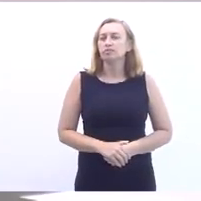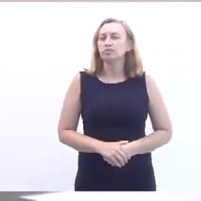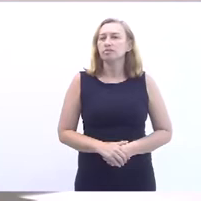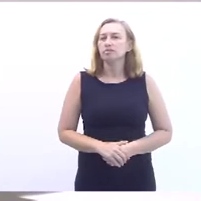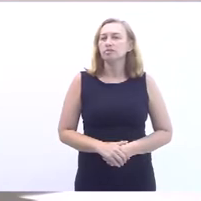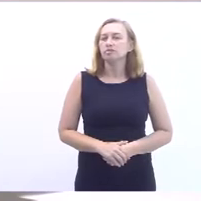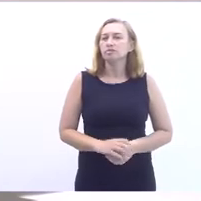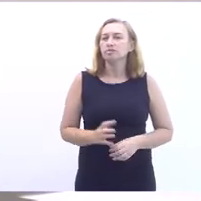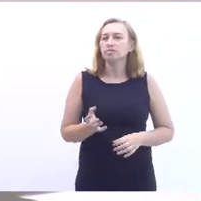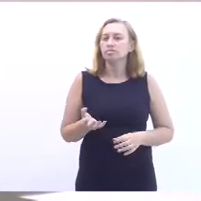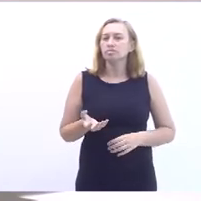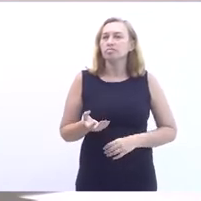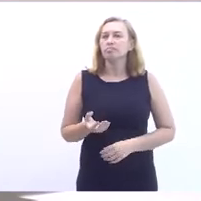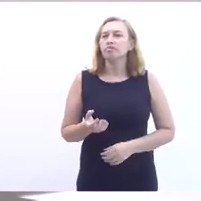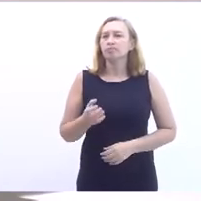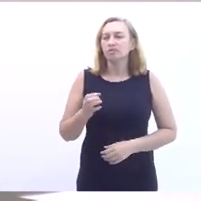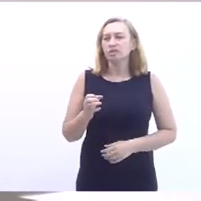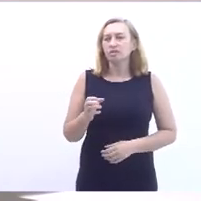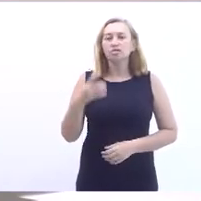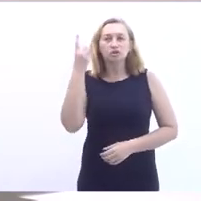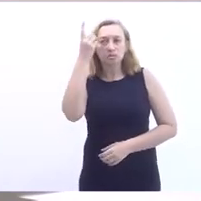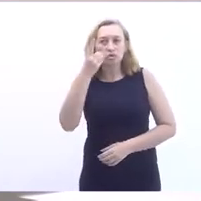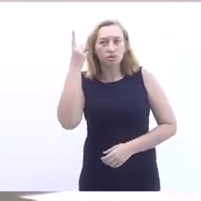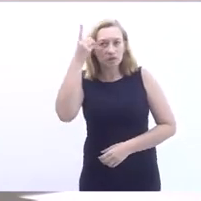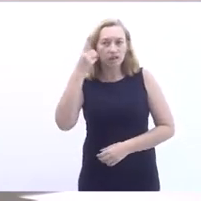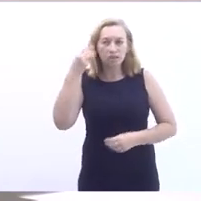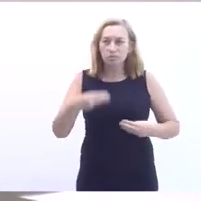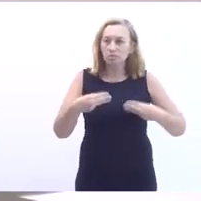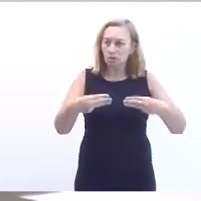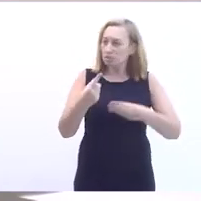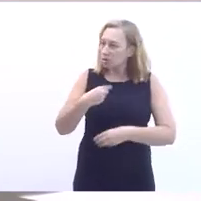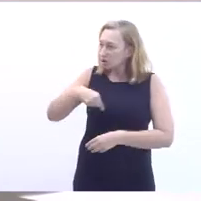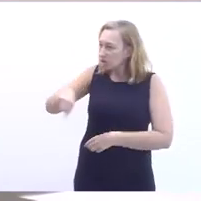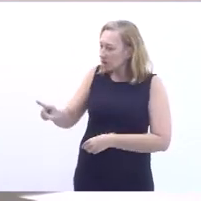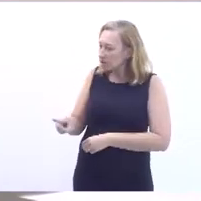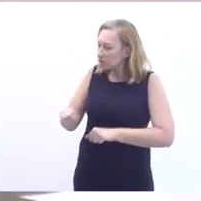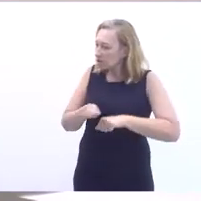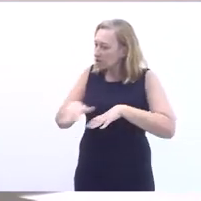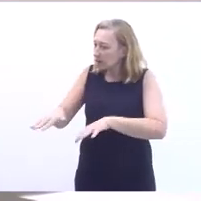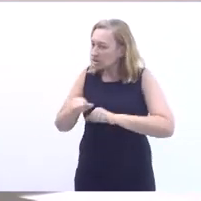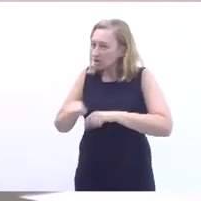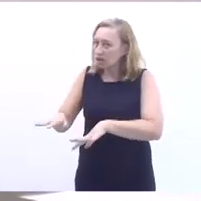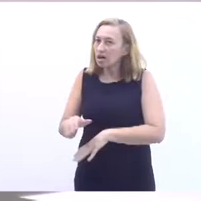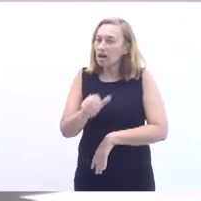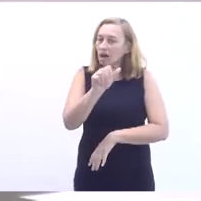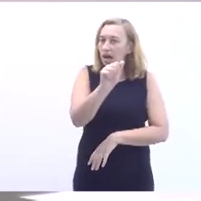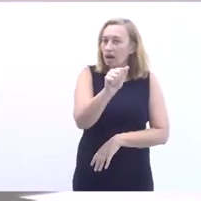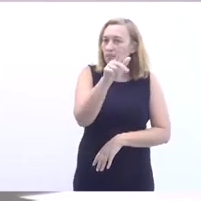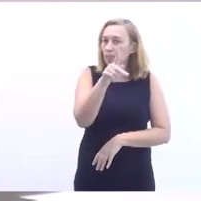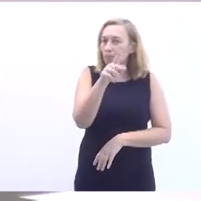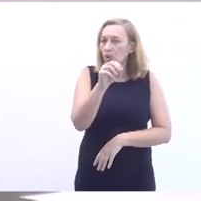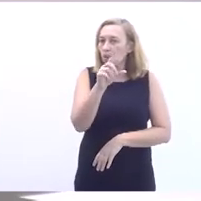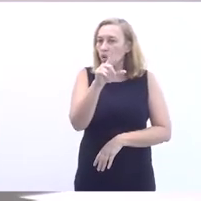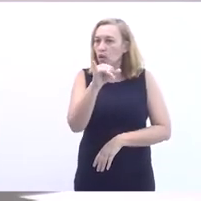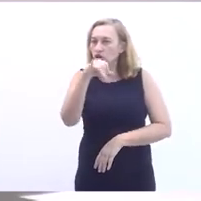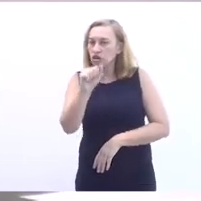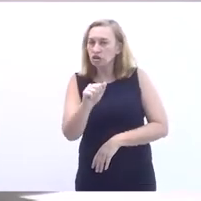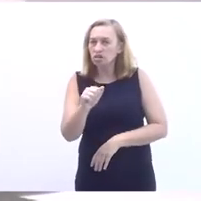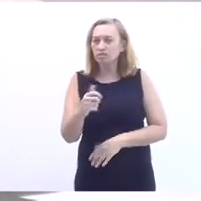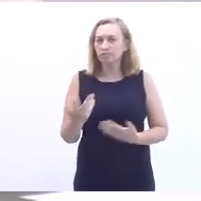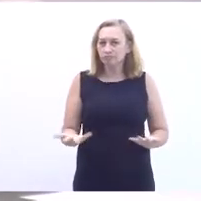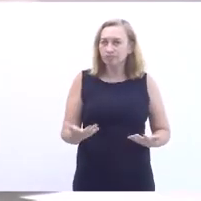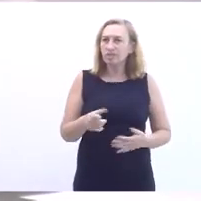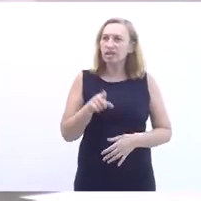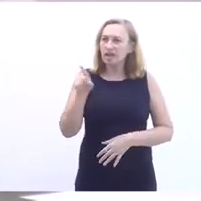escachar o meu mandato de Ministro por eu ter ido para marcha por Apologia por Apologia por